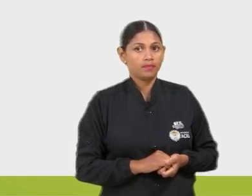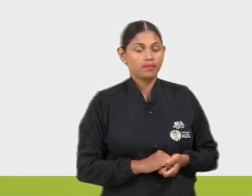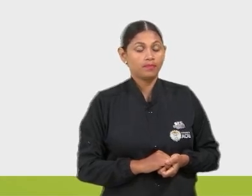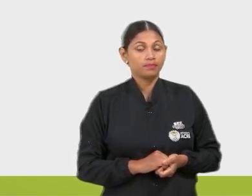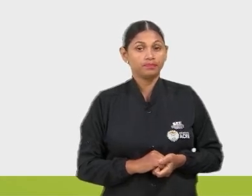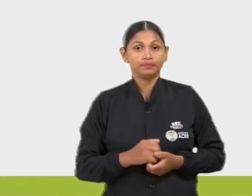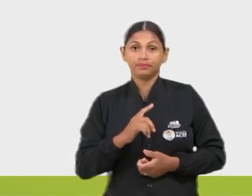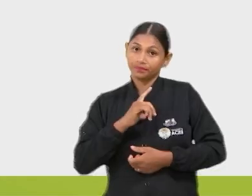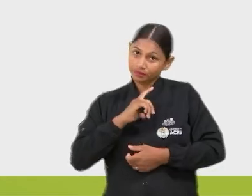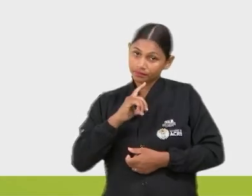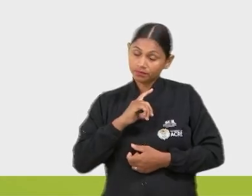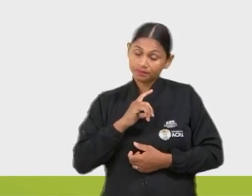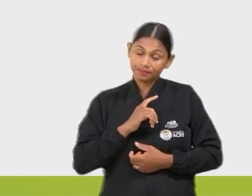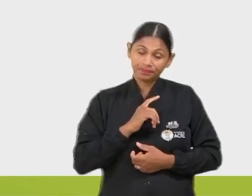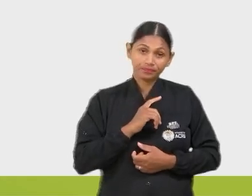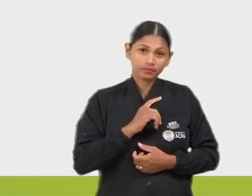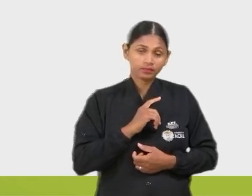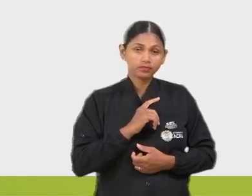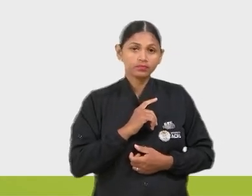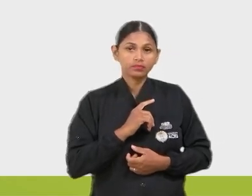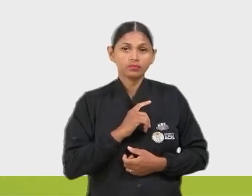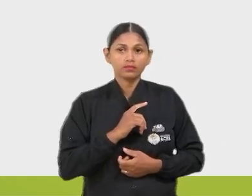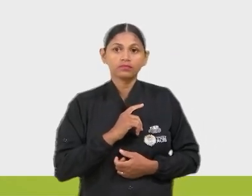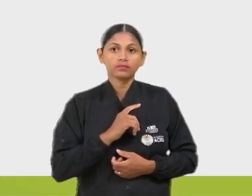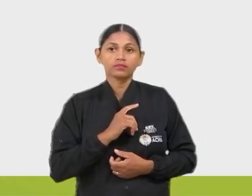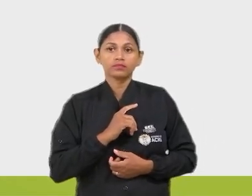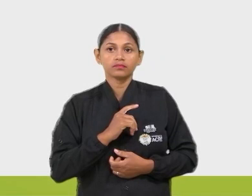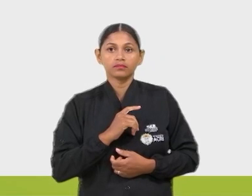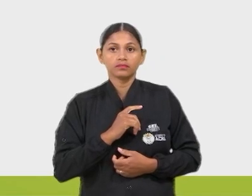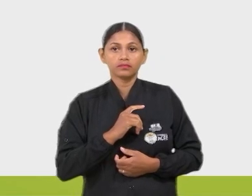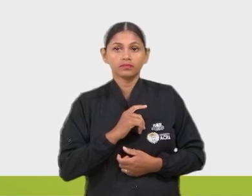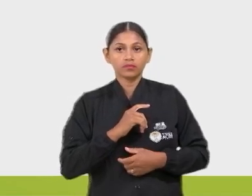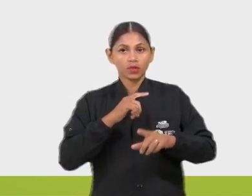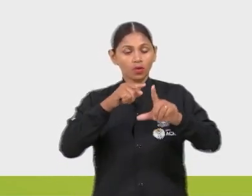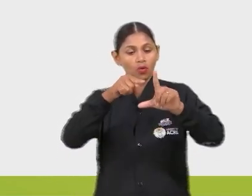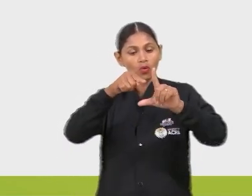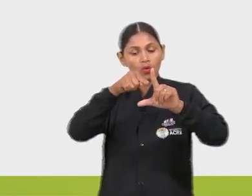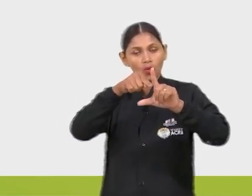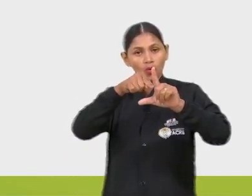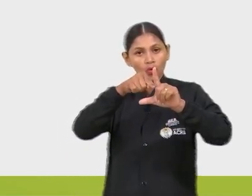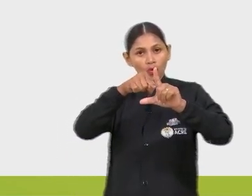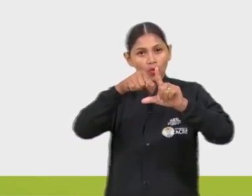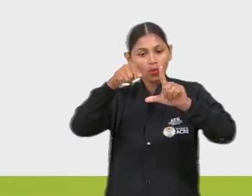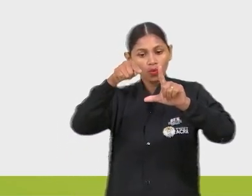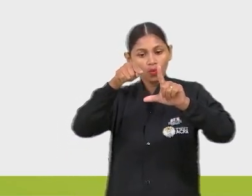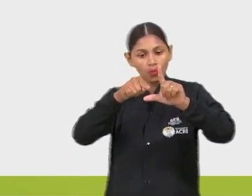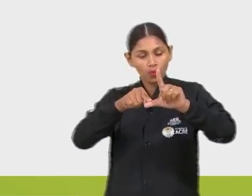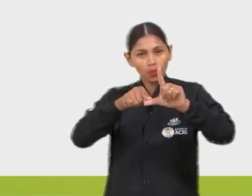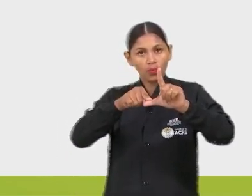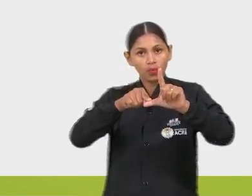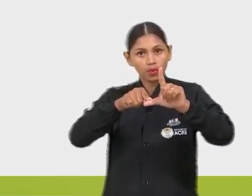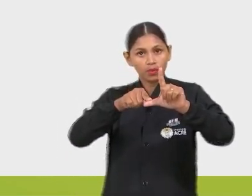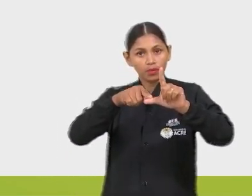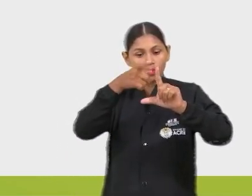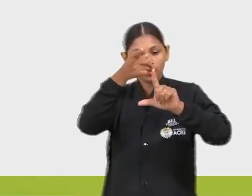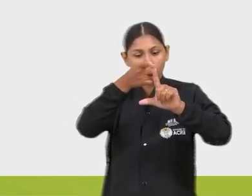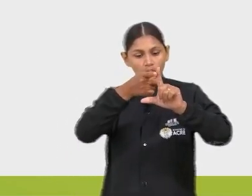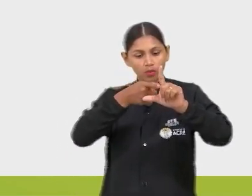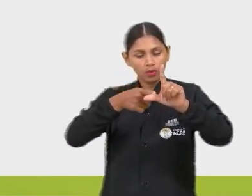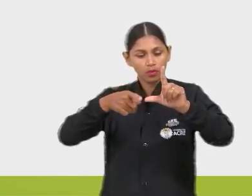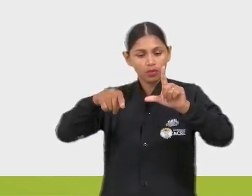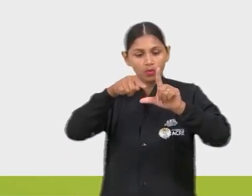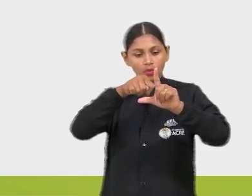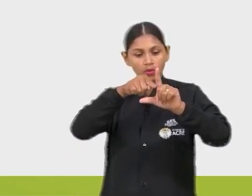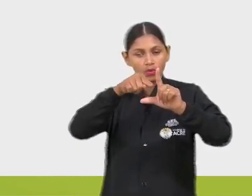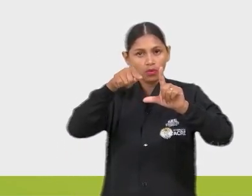vai ter uma ideia de uma aresta da base, tá? Ou chamado também de apótema da base, tá bom, gente? Que é esse O ao